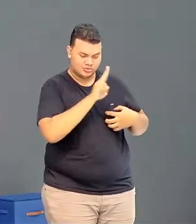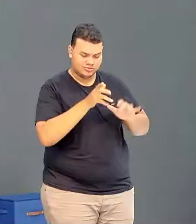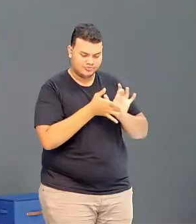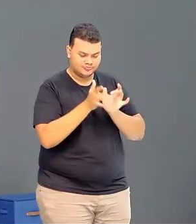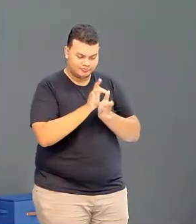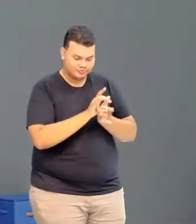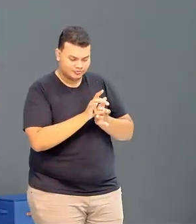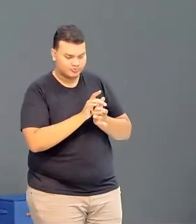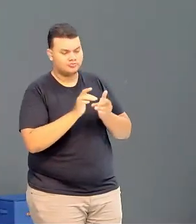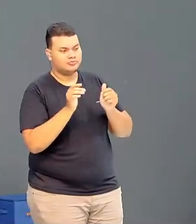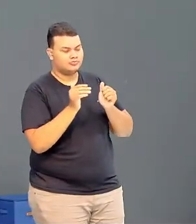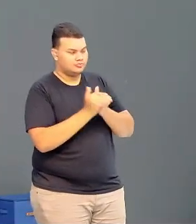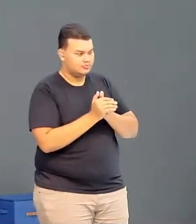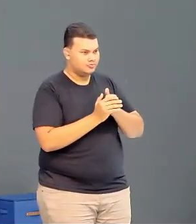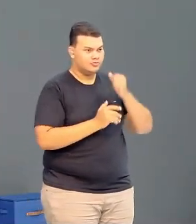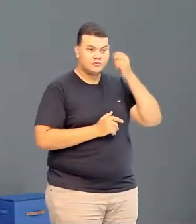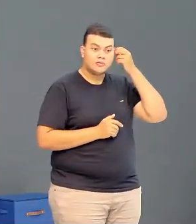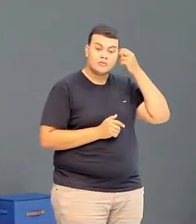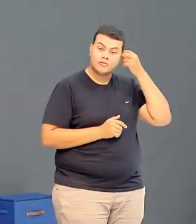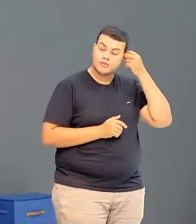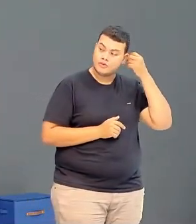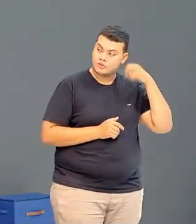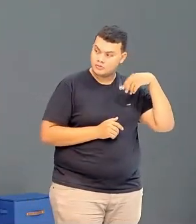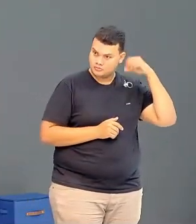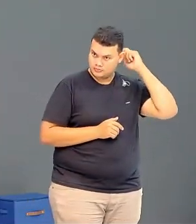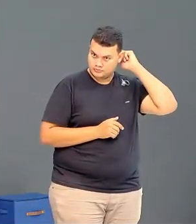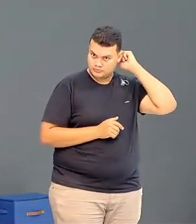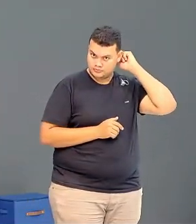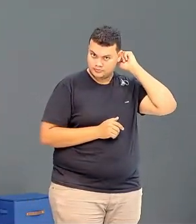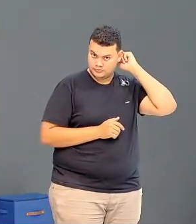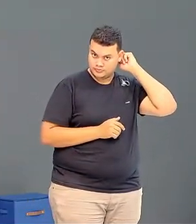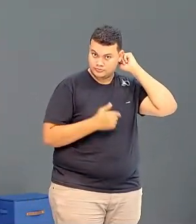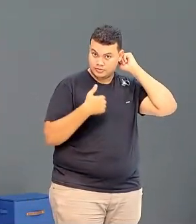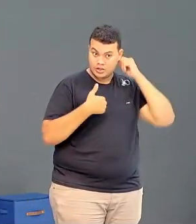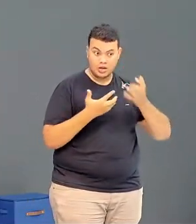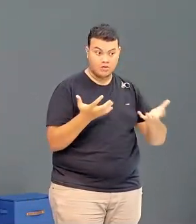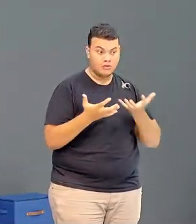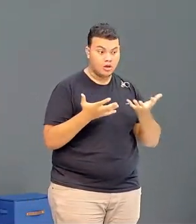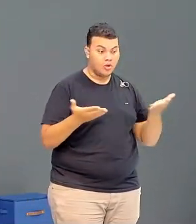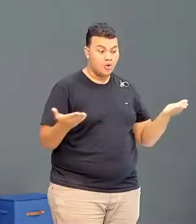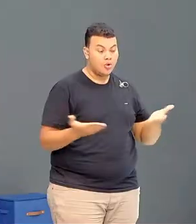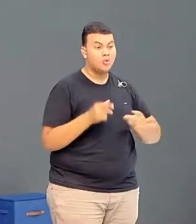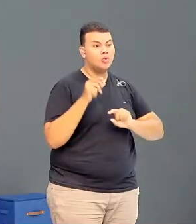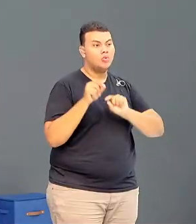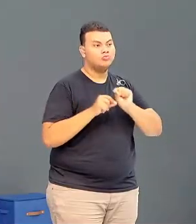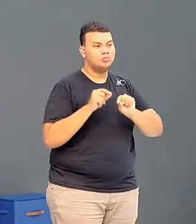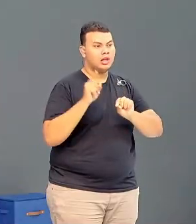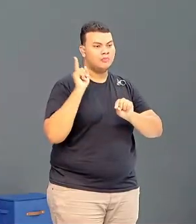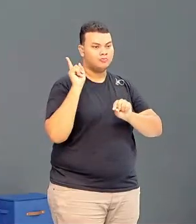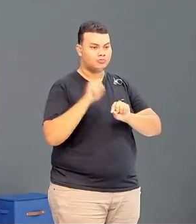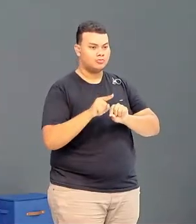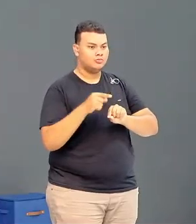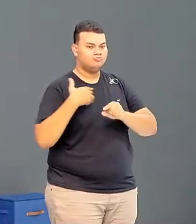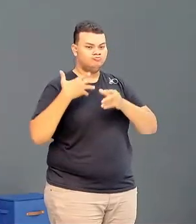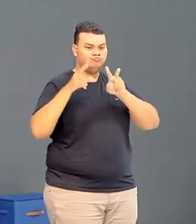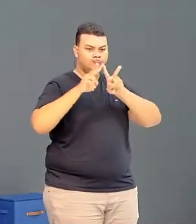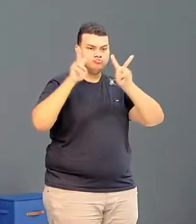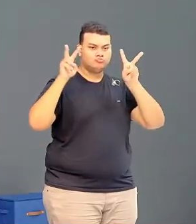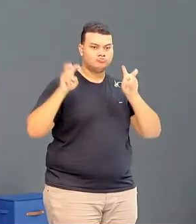nome de Jesus. Amém. Amém. Eu quero falar hoje, irmãos, sobre